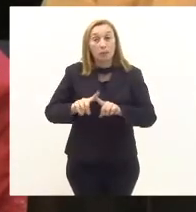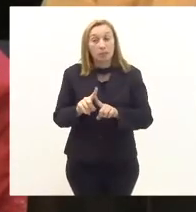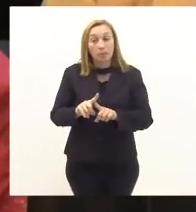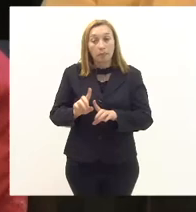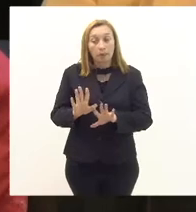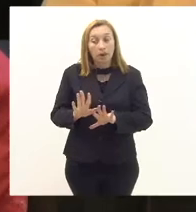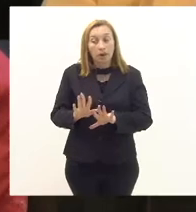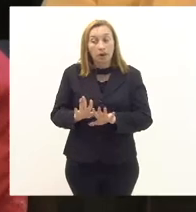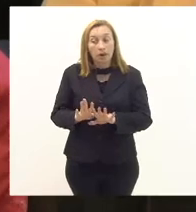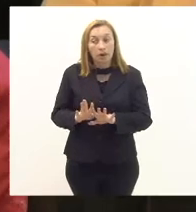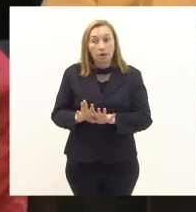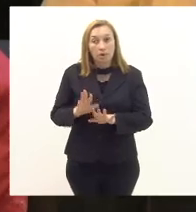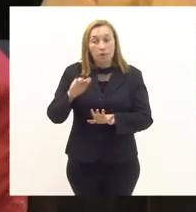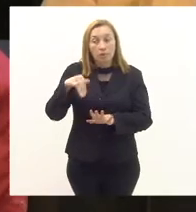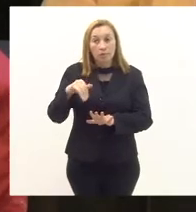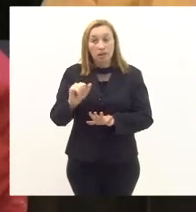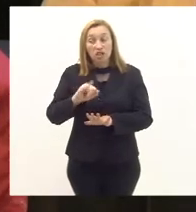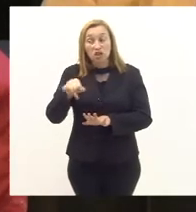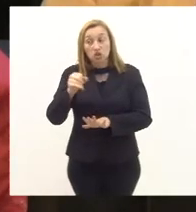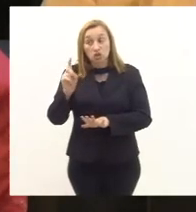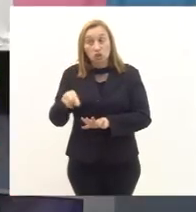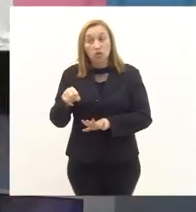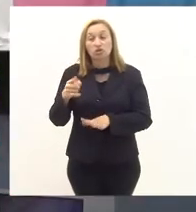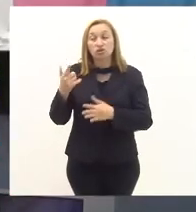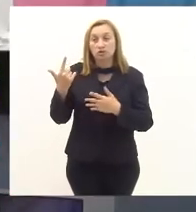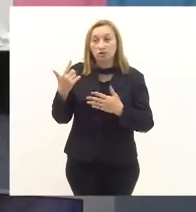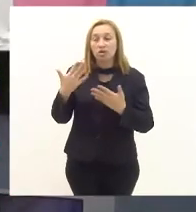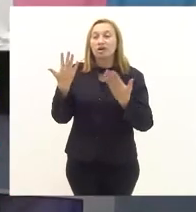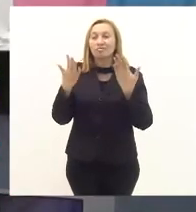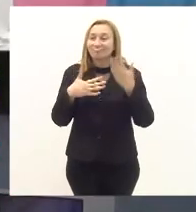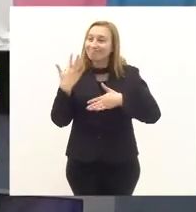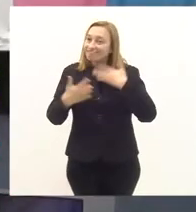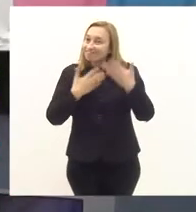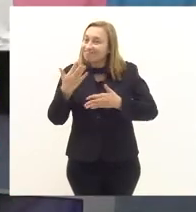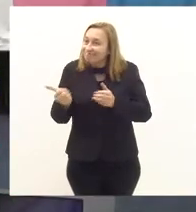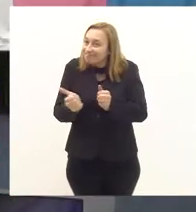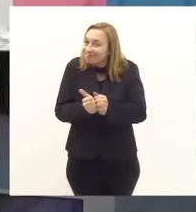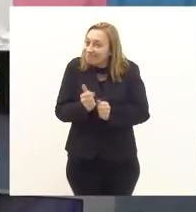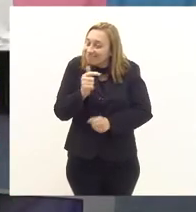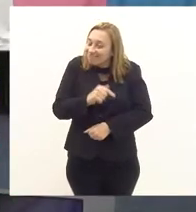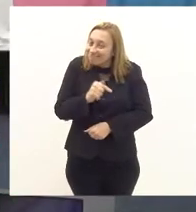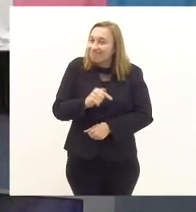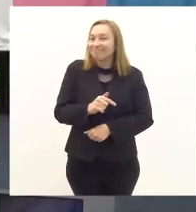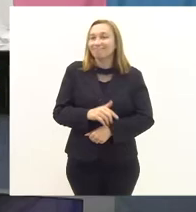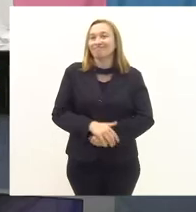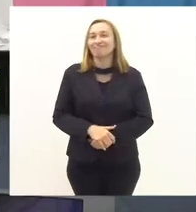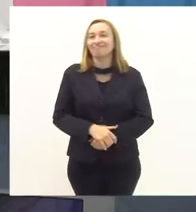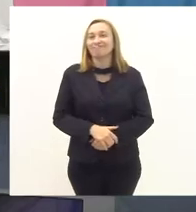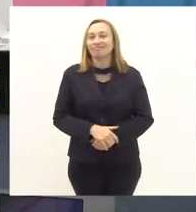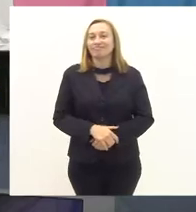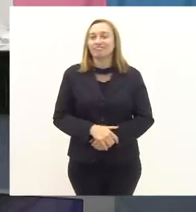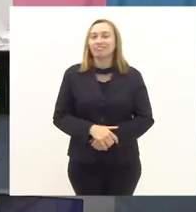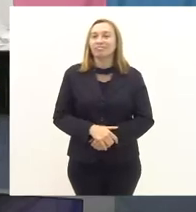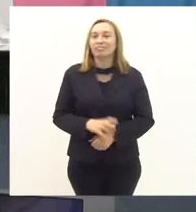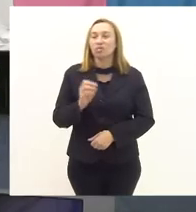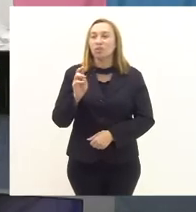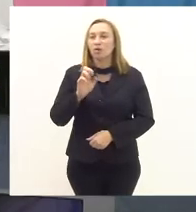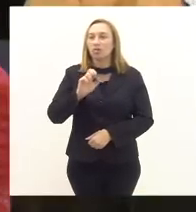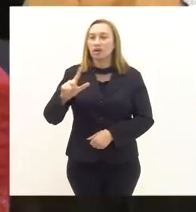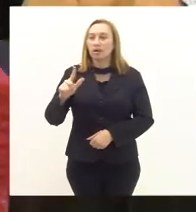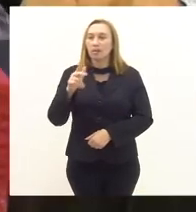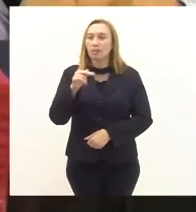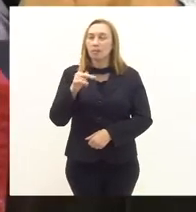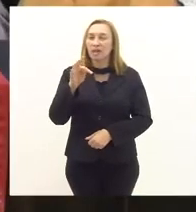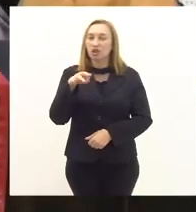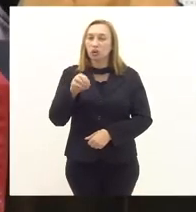Elton, mais uma vez, contente de você ser parceiro do meu camarada, Coronel Padrone. Mas eu